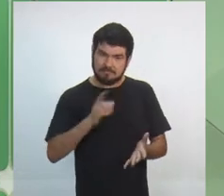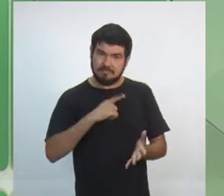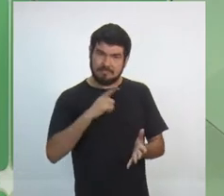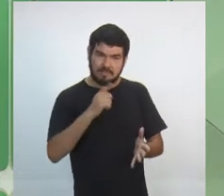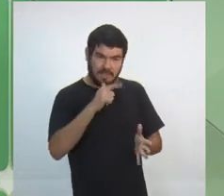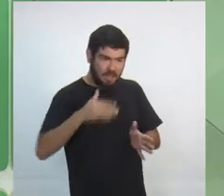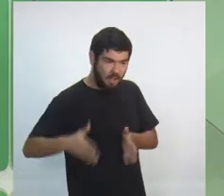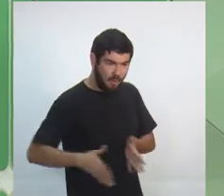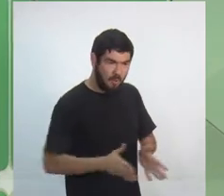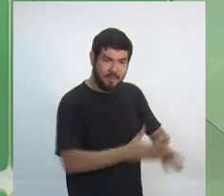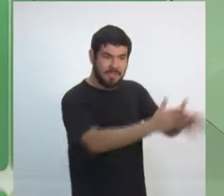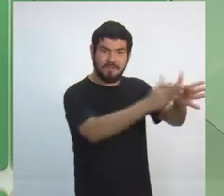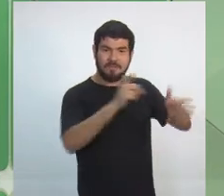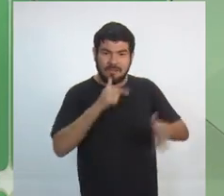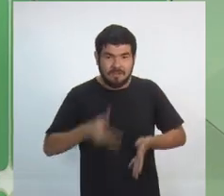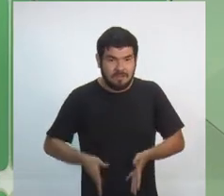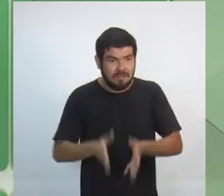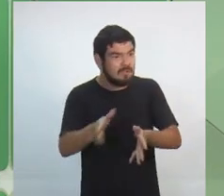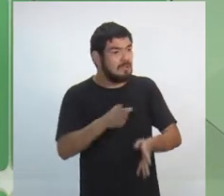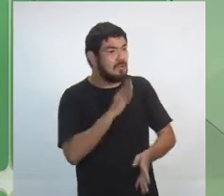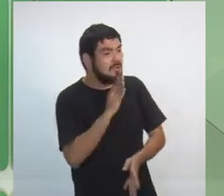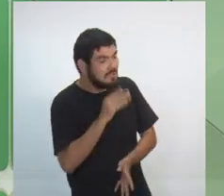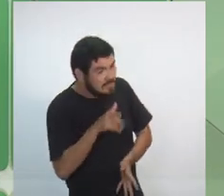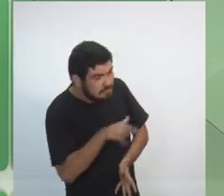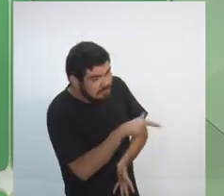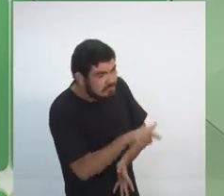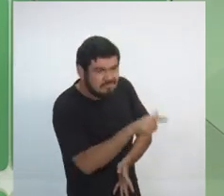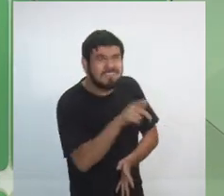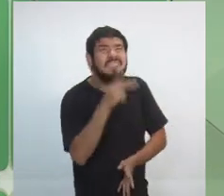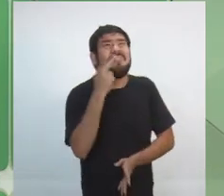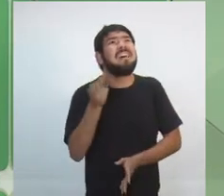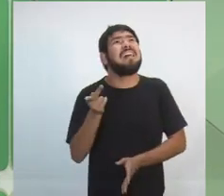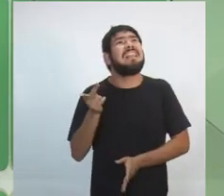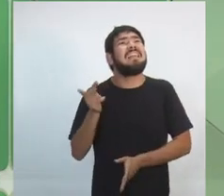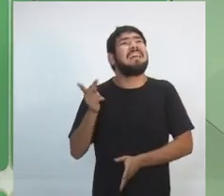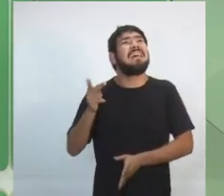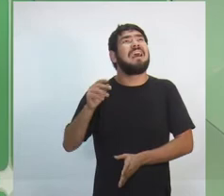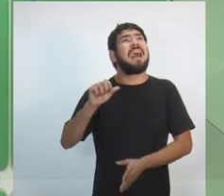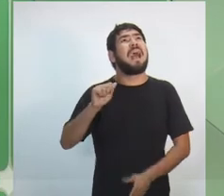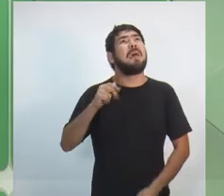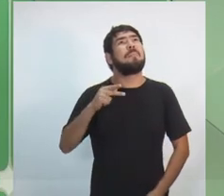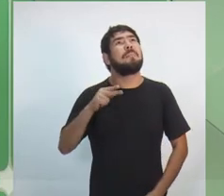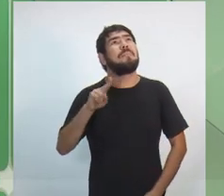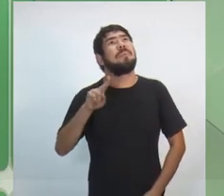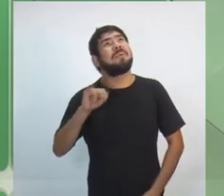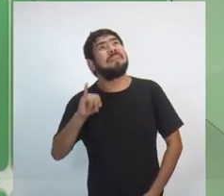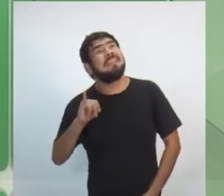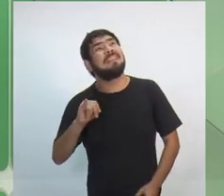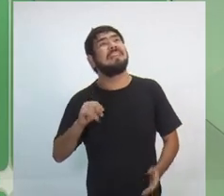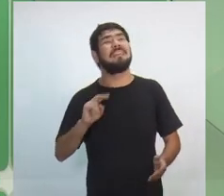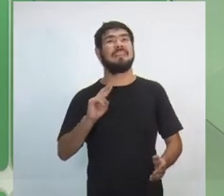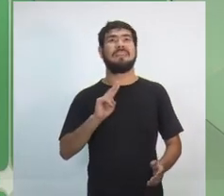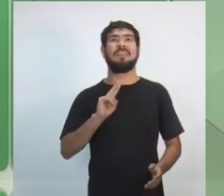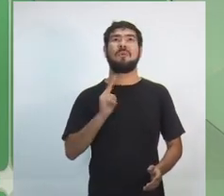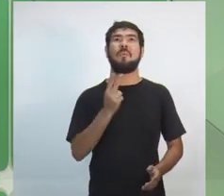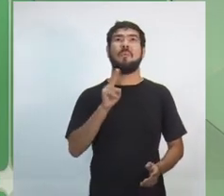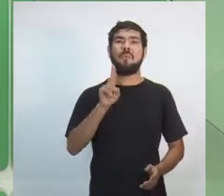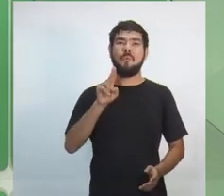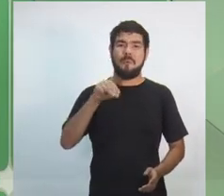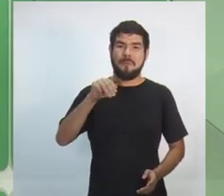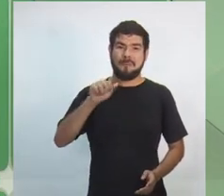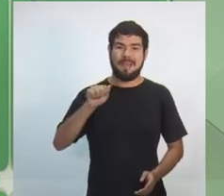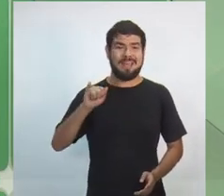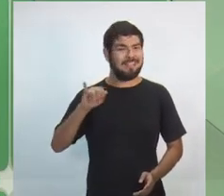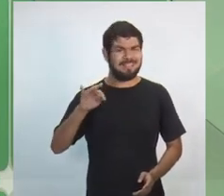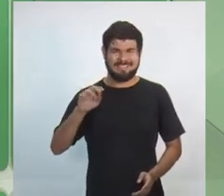você fala no sul do Amazonas, fala Apuí, você fala em Humaitá, parte de Canutama, você está falando de uma realidade